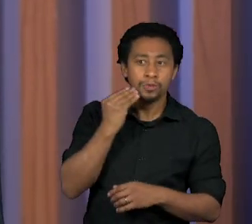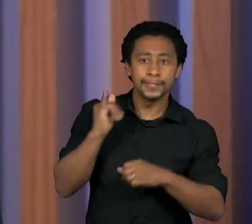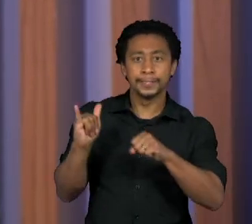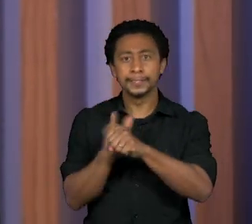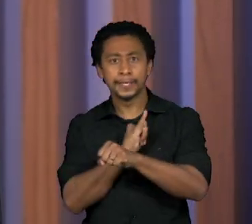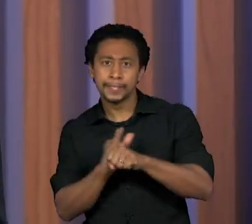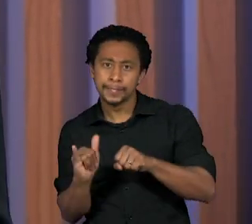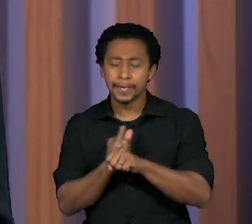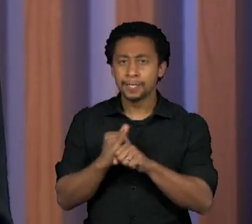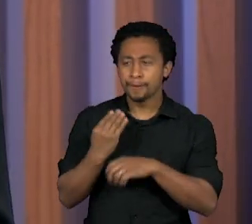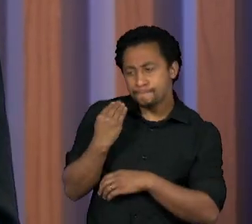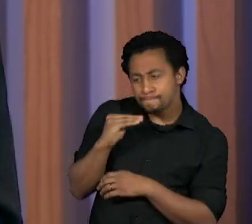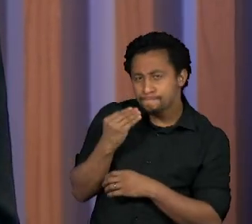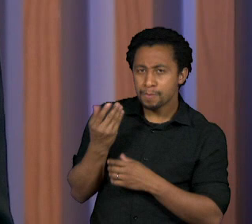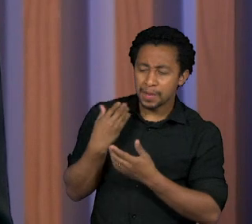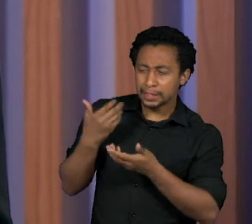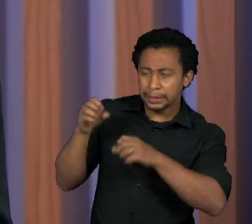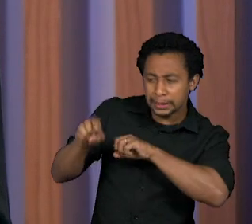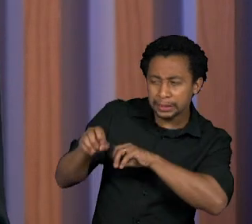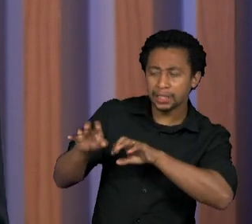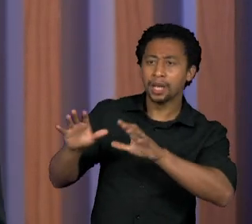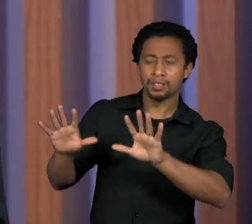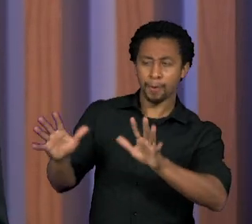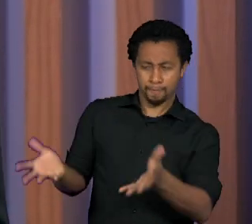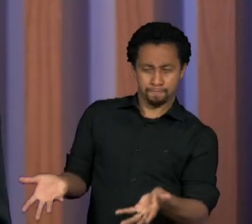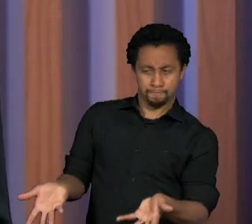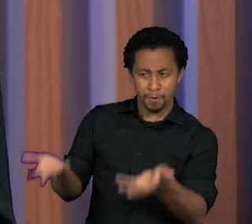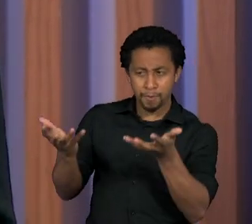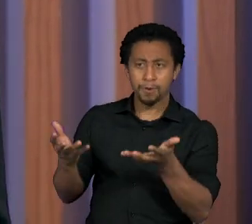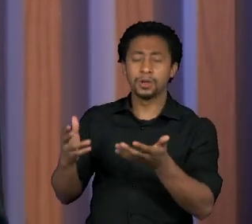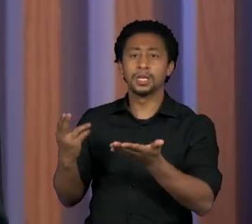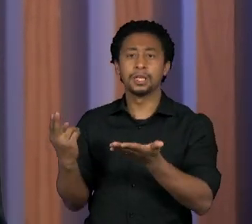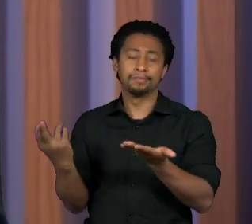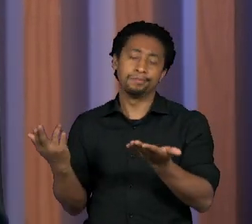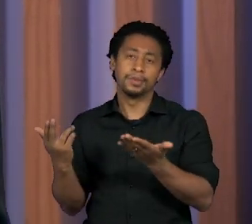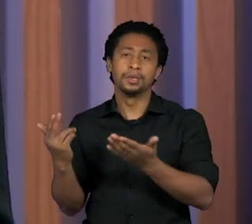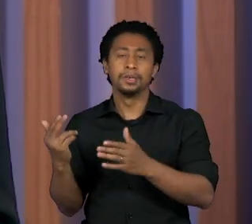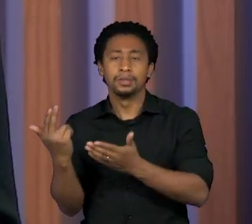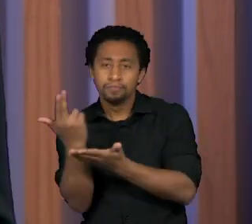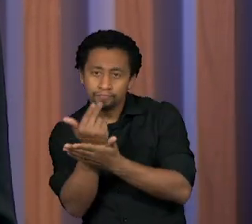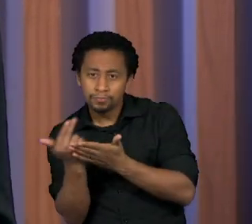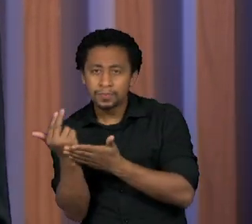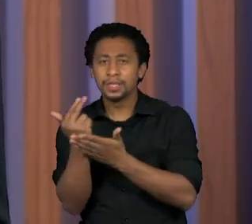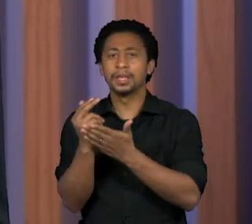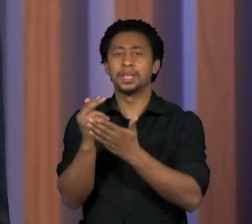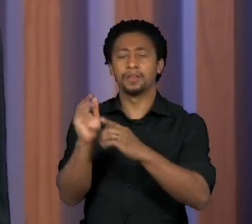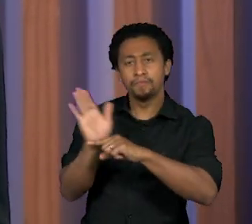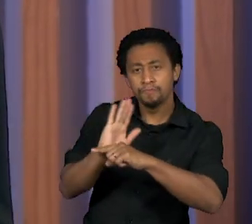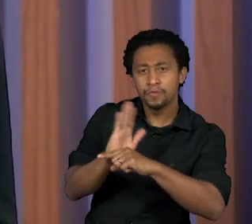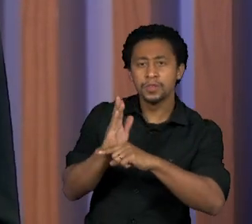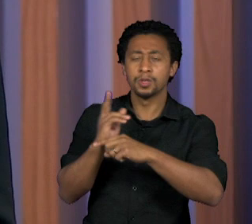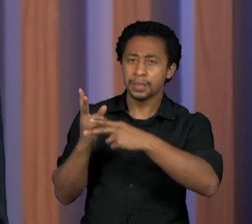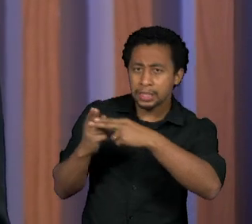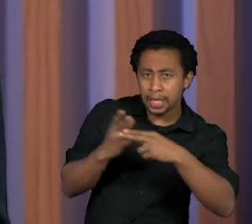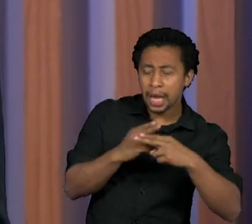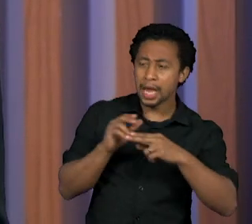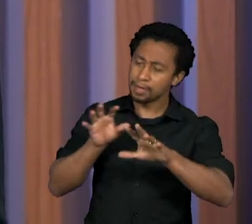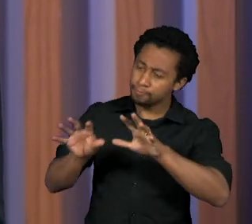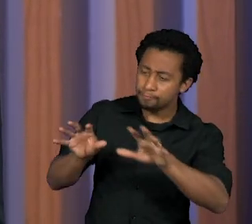da cultura geek mesmo, né? E desenhos, filmes, séries. E aí eles vão se interessando também